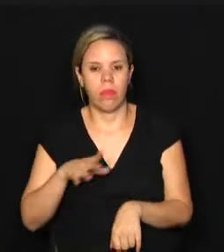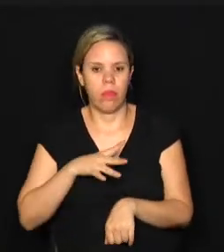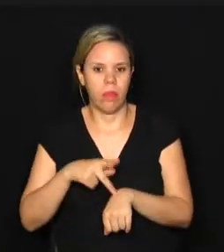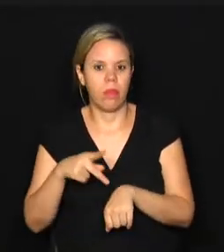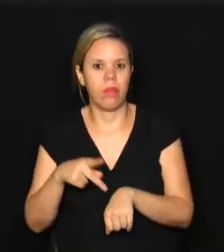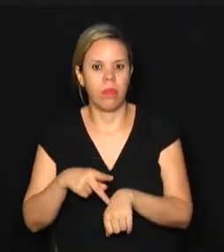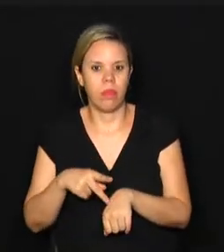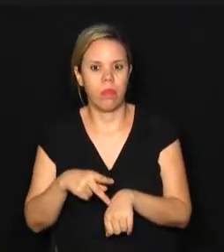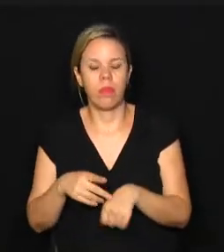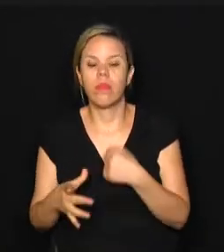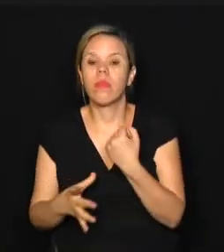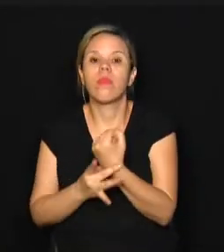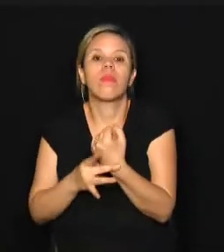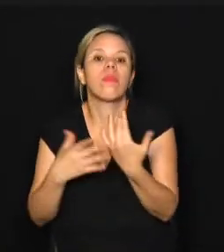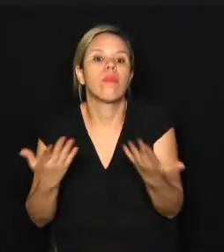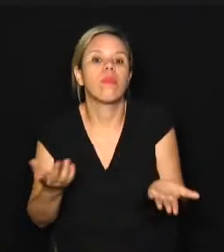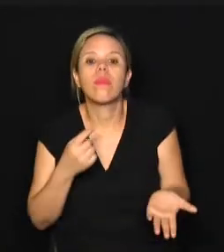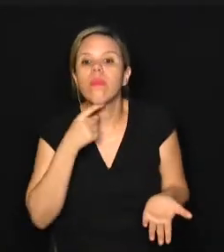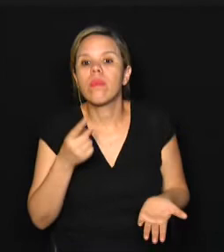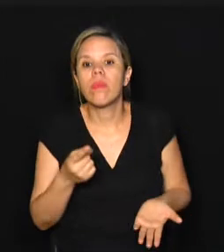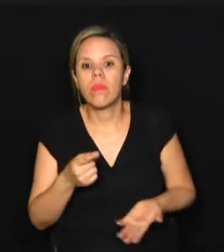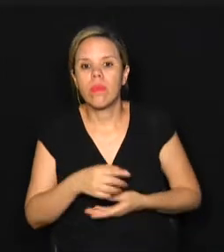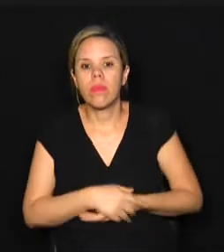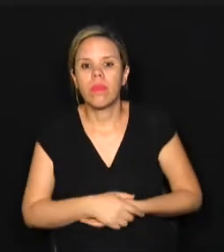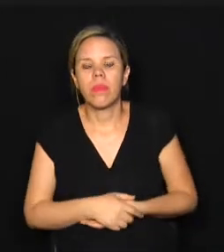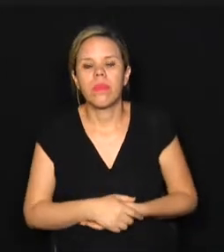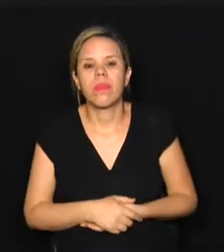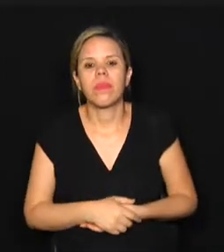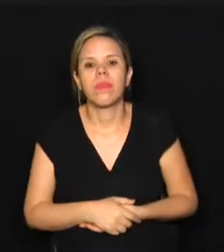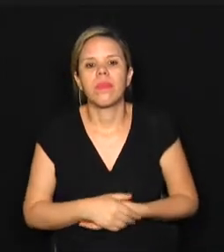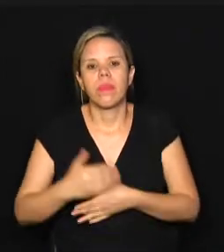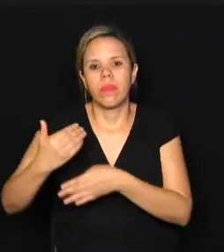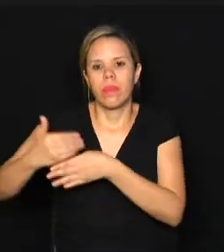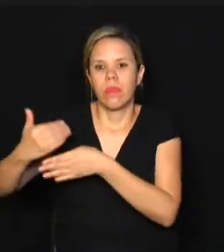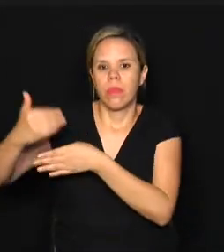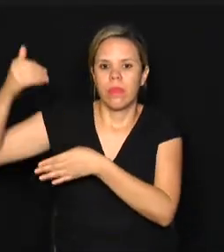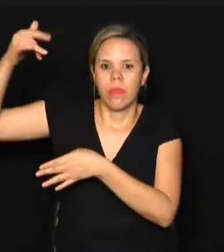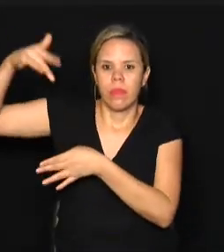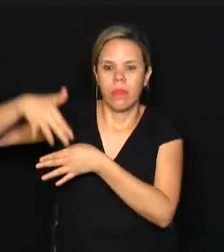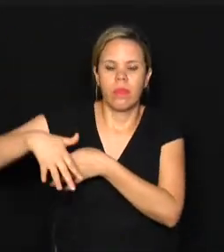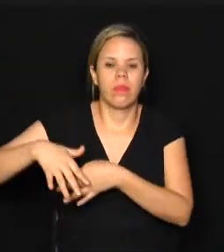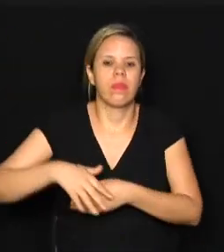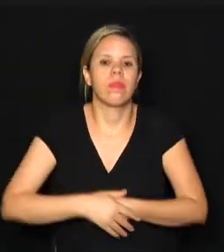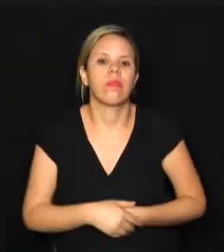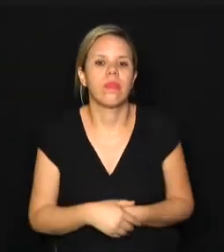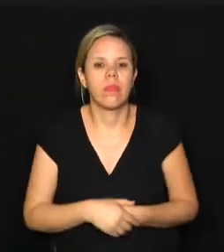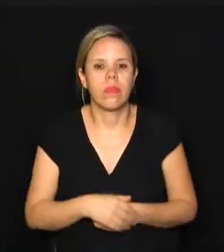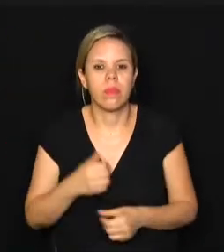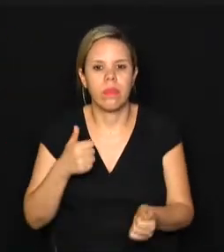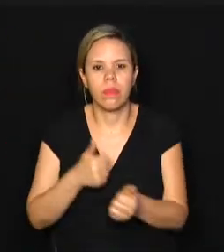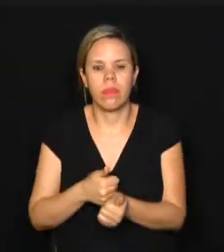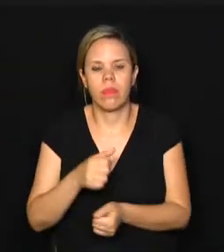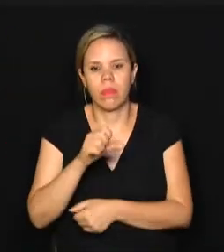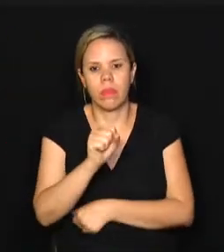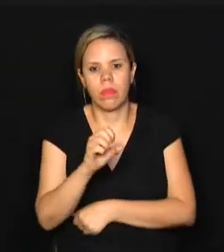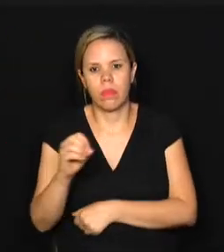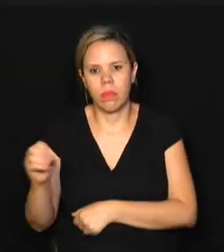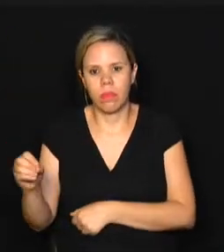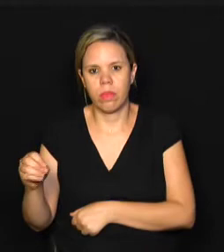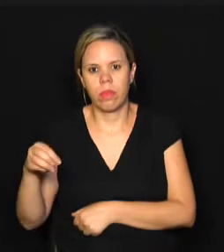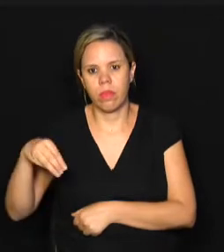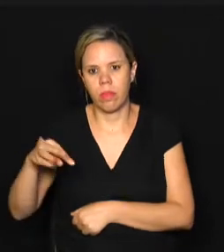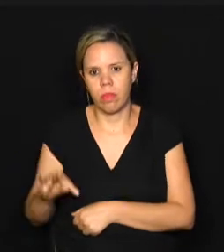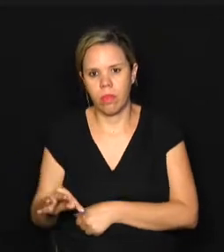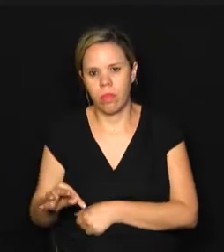questão de segurança. A barragem, ela está a aproximadamente 800 metros das primeiras